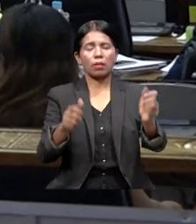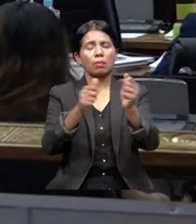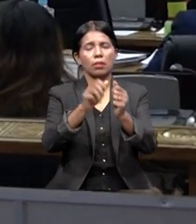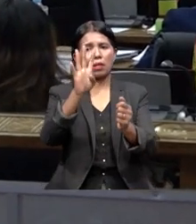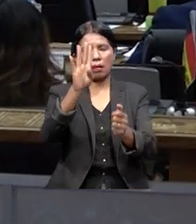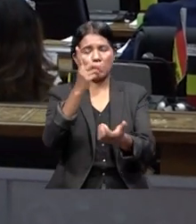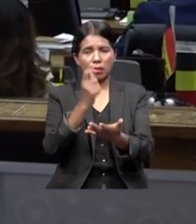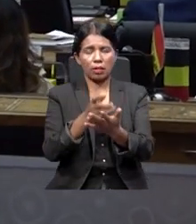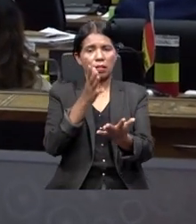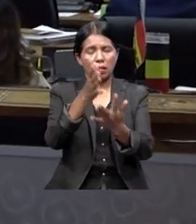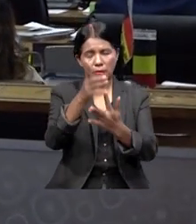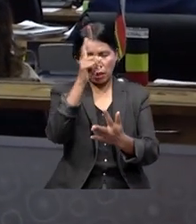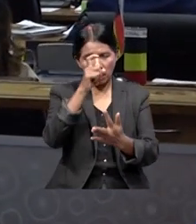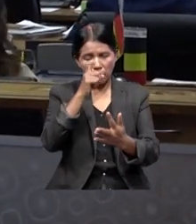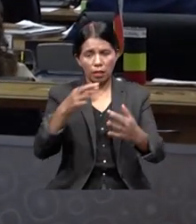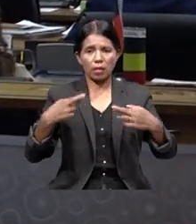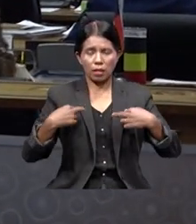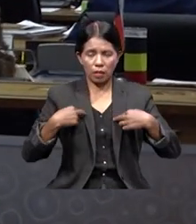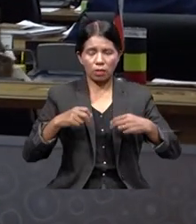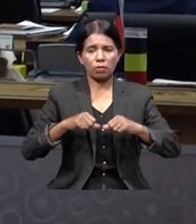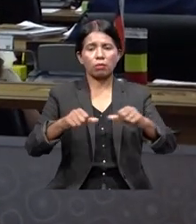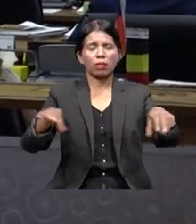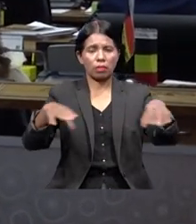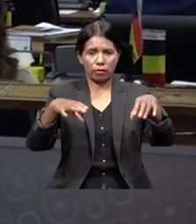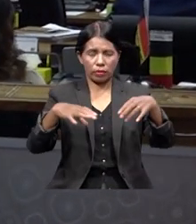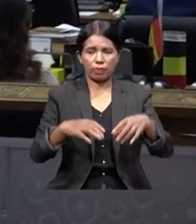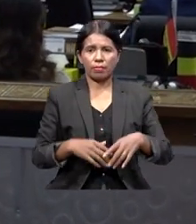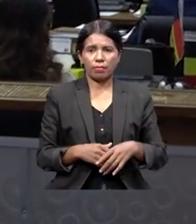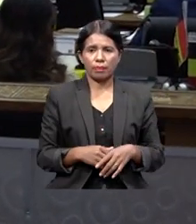deve mactamaona baida de reforma, mas vai ser continuo serviço. Luciano Amaral, Mário Ferreira, GM.